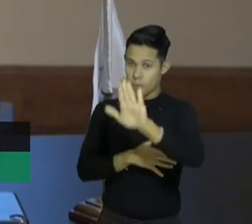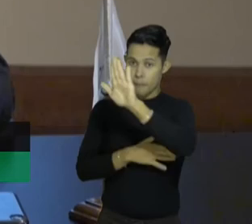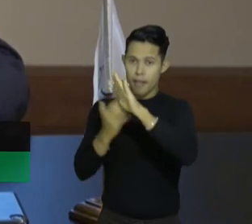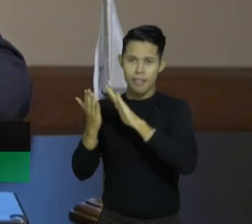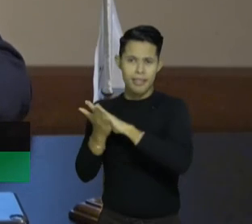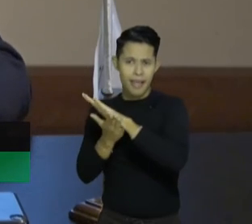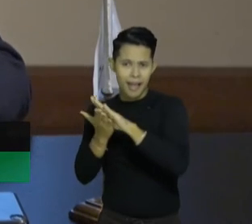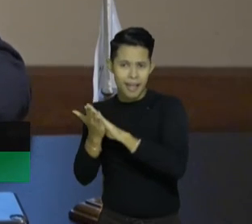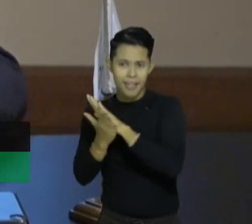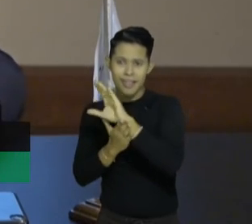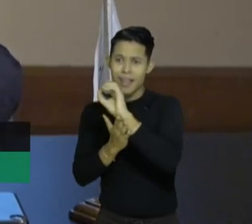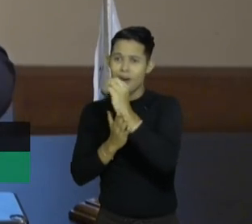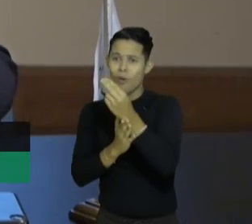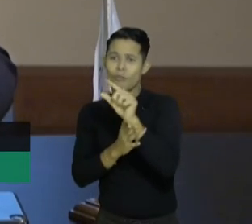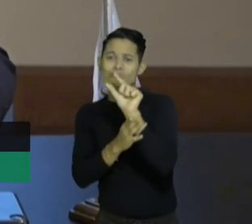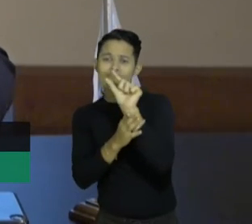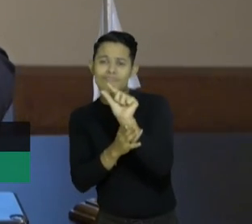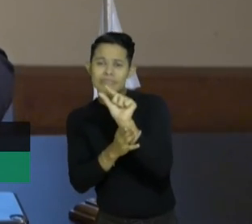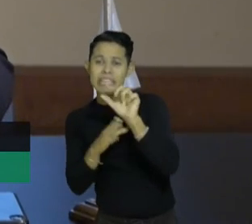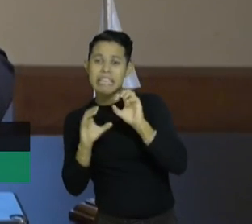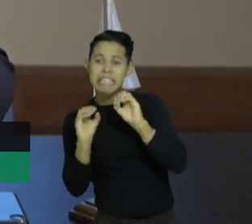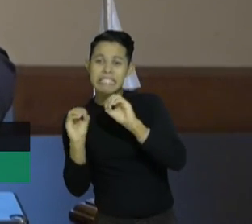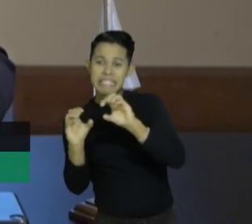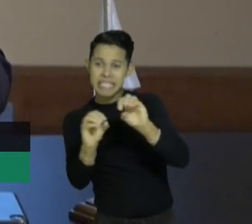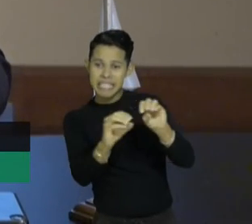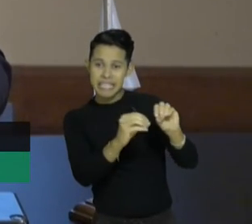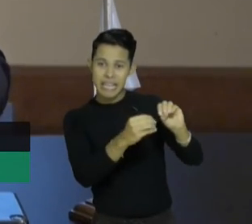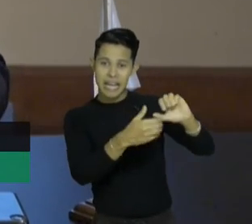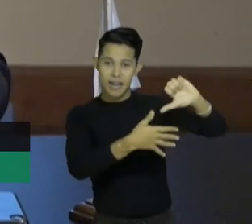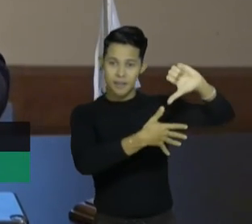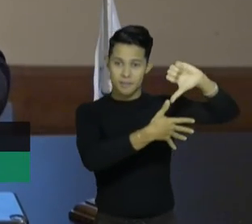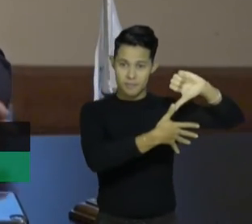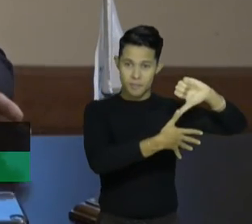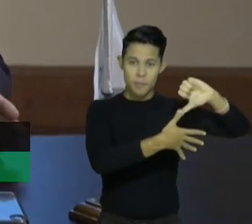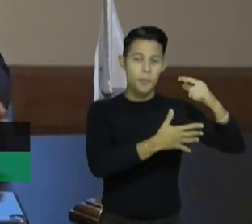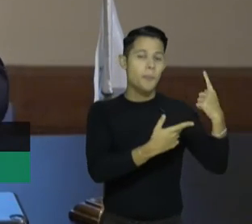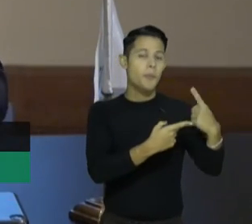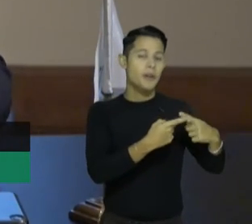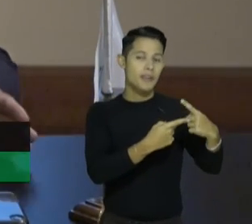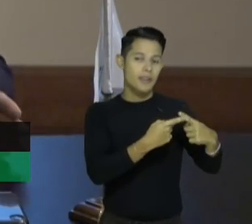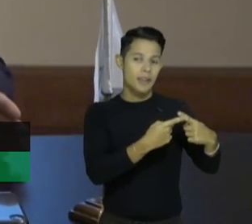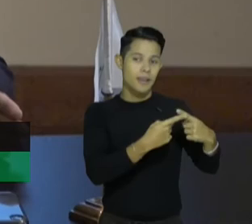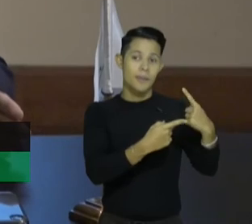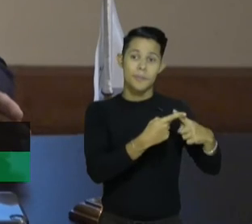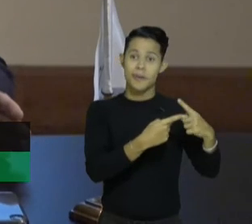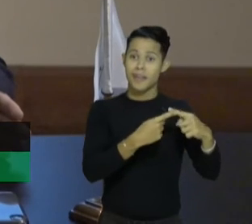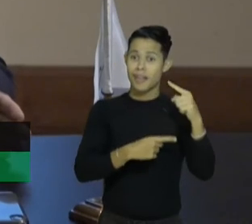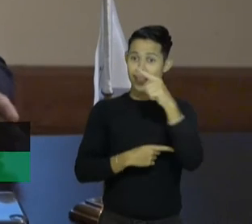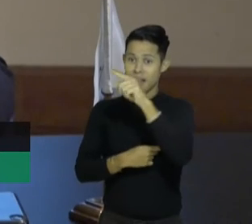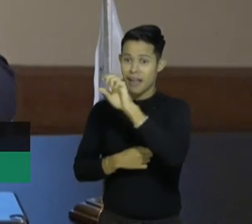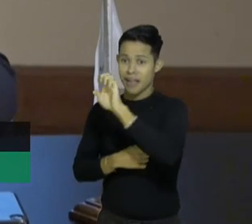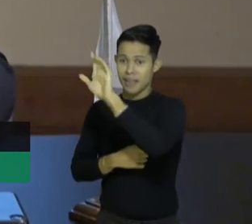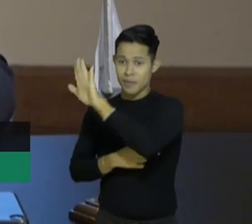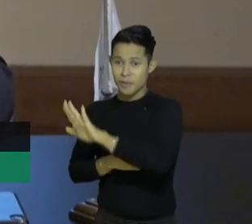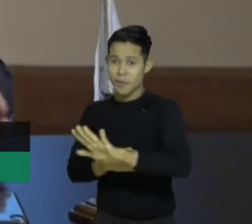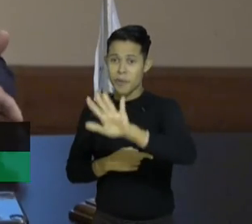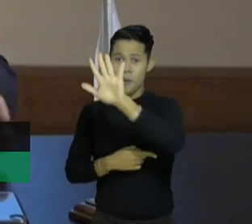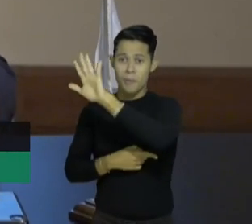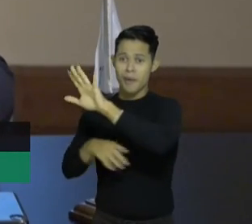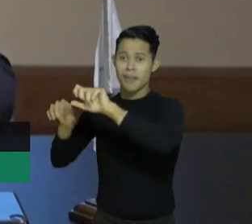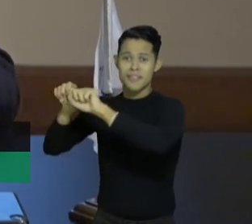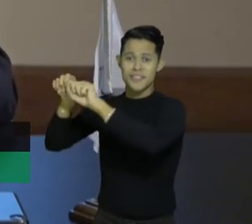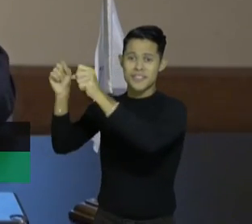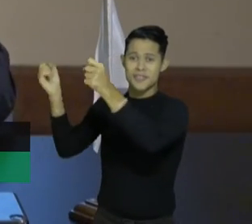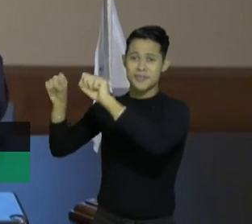a ensinar para o Mercosul então porque eles dizimaram as florestas que eles tinham né e evidentemente